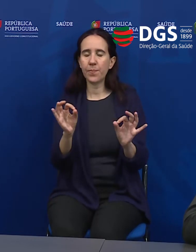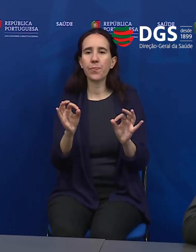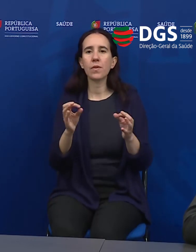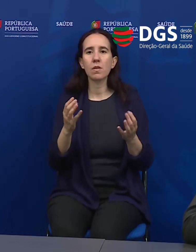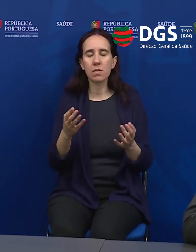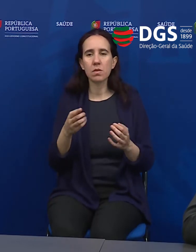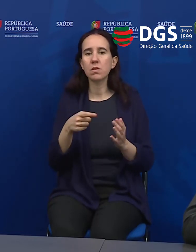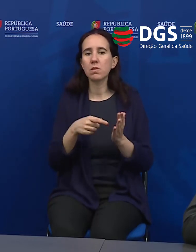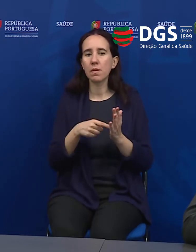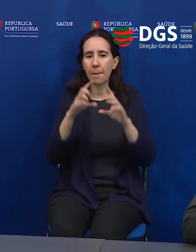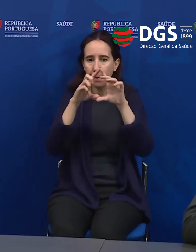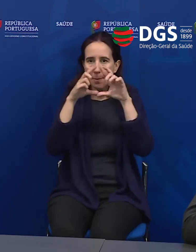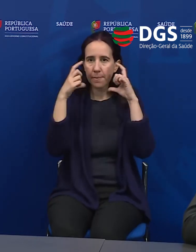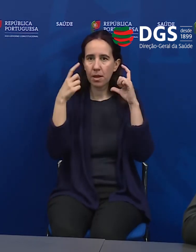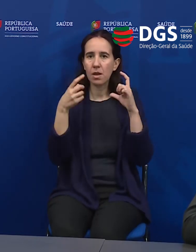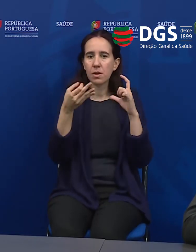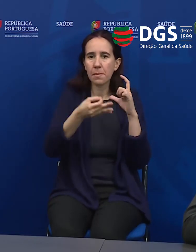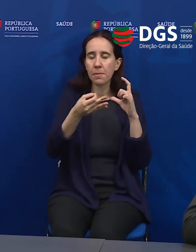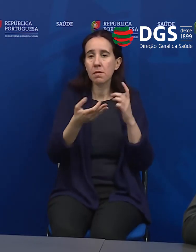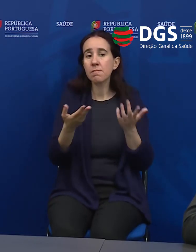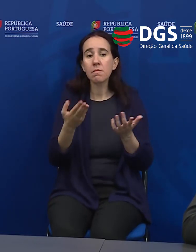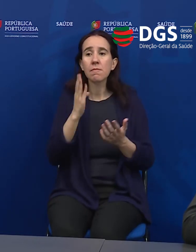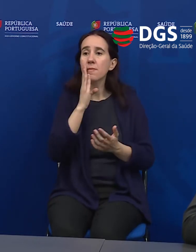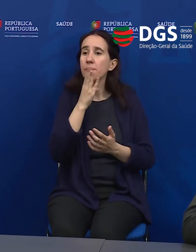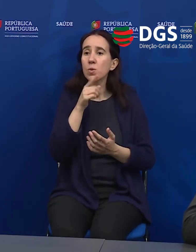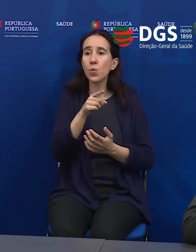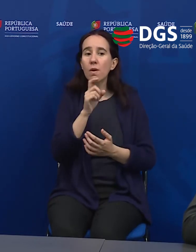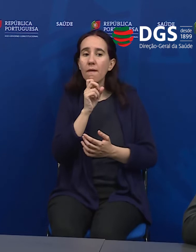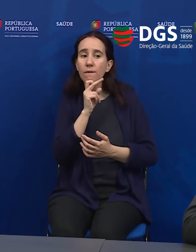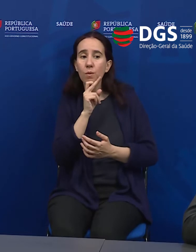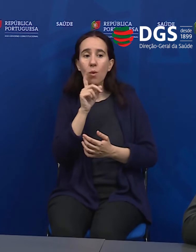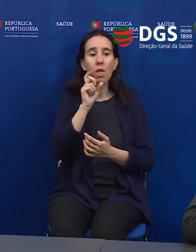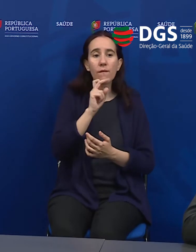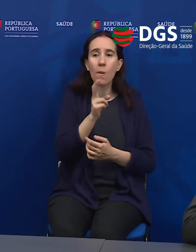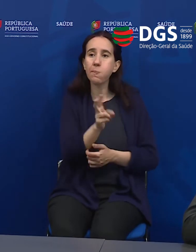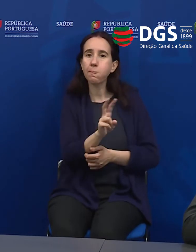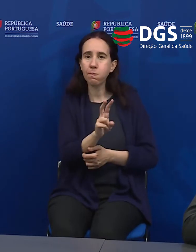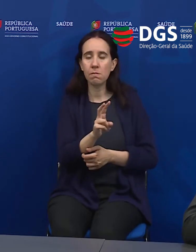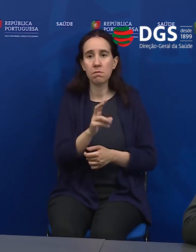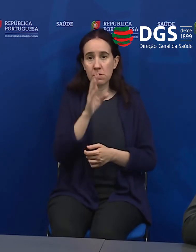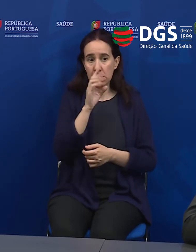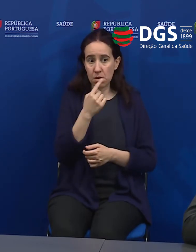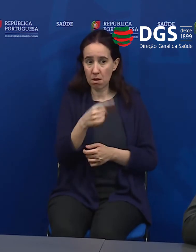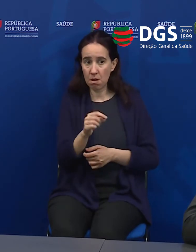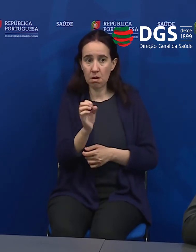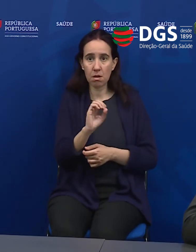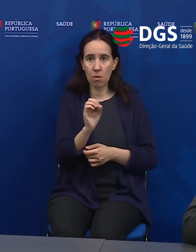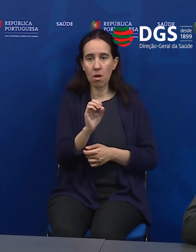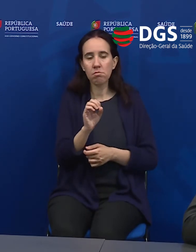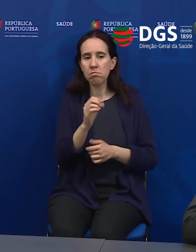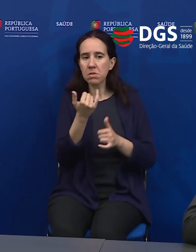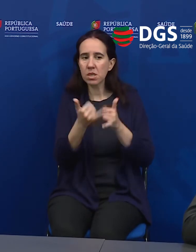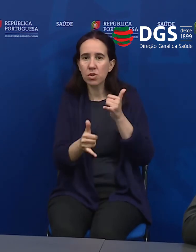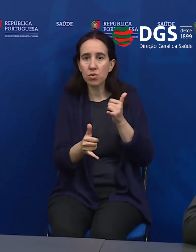de utilização de máscaras. Depende, portanto, do avô ou da avó, se é ou não um indivíduo de